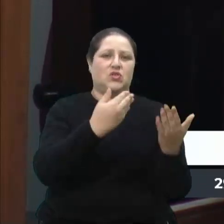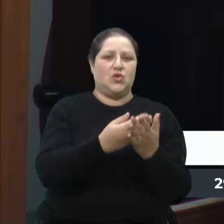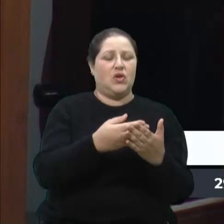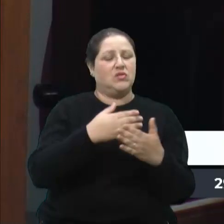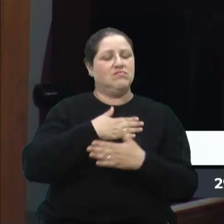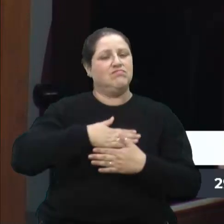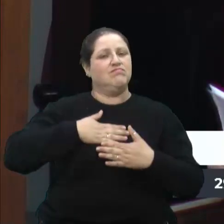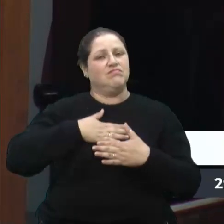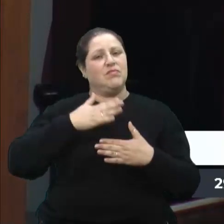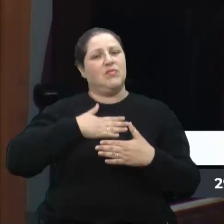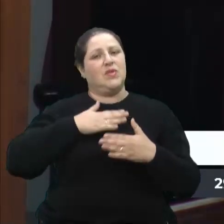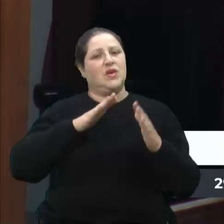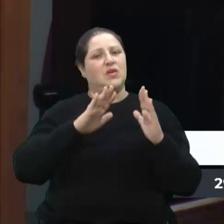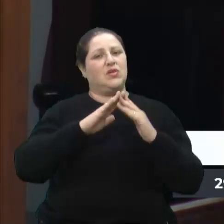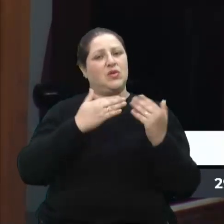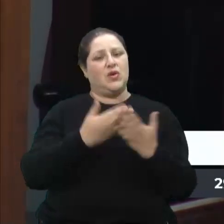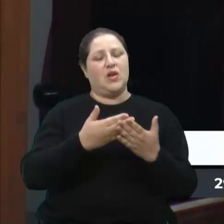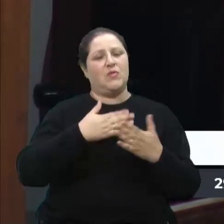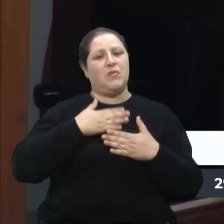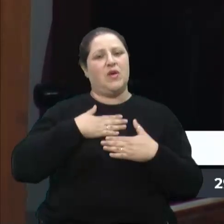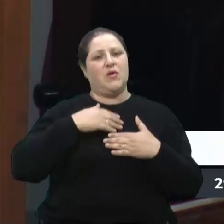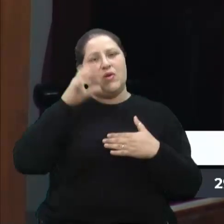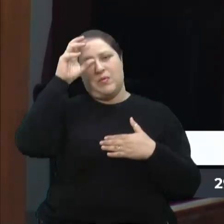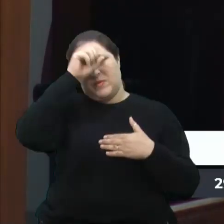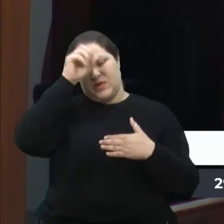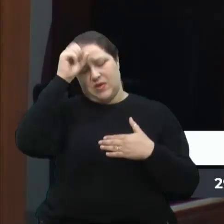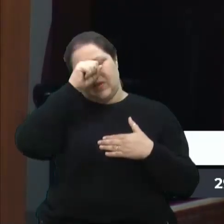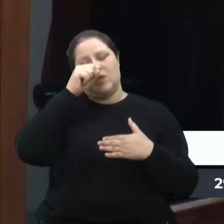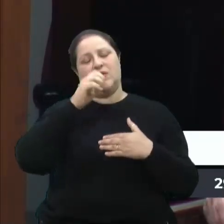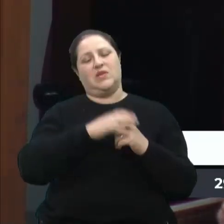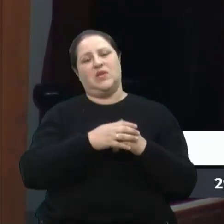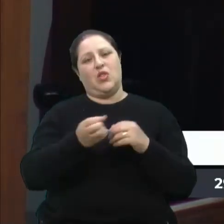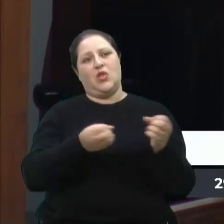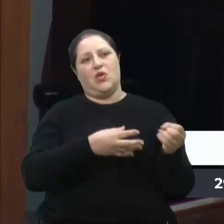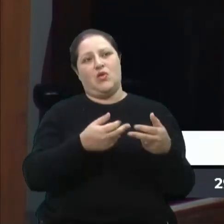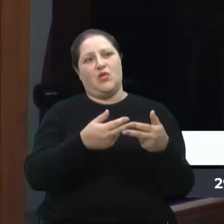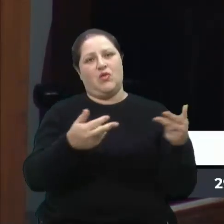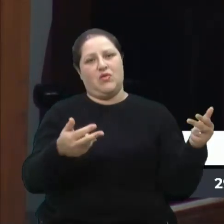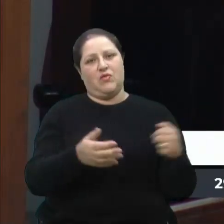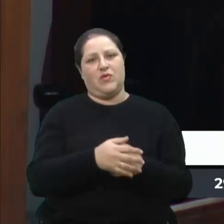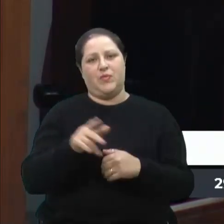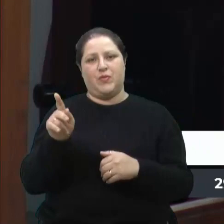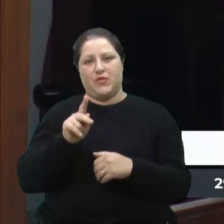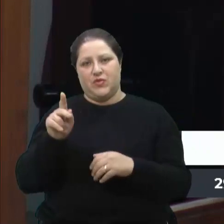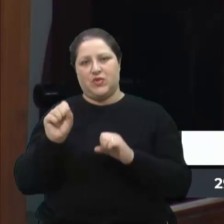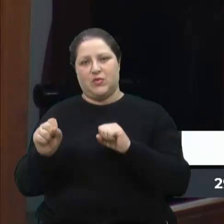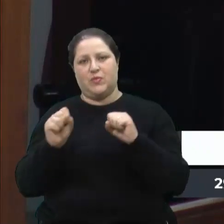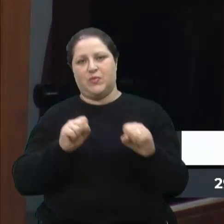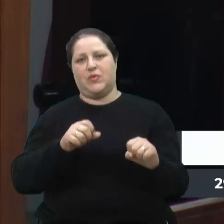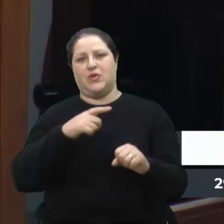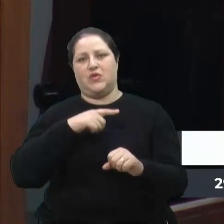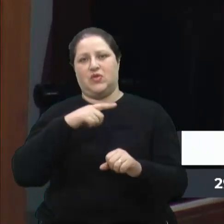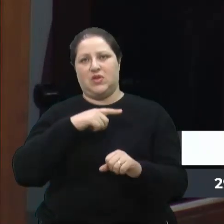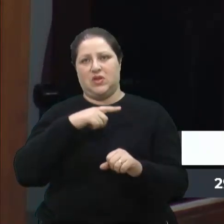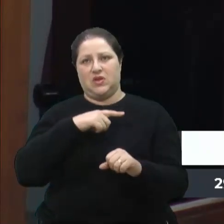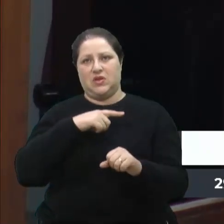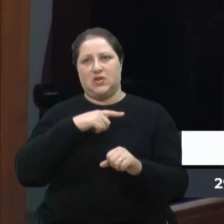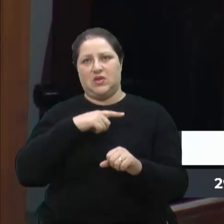pertencimento, dizendo assim, tudo novo, tudo meu para mim aprender. Os professores podendo ter